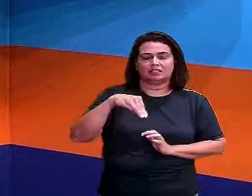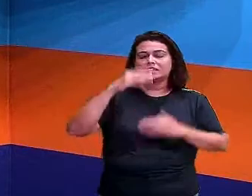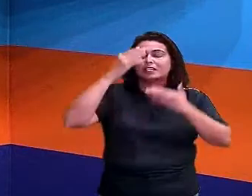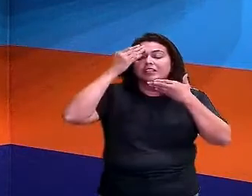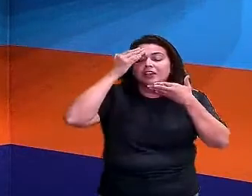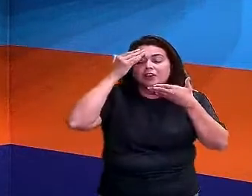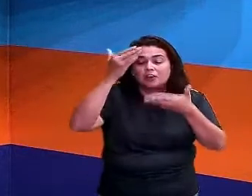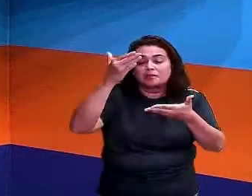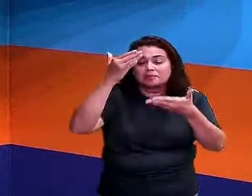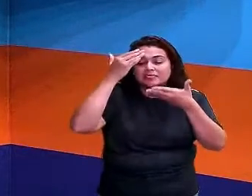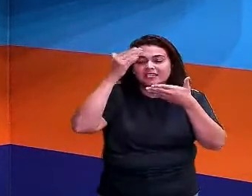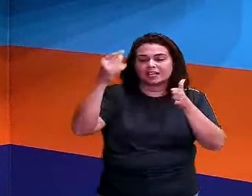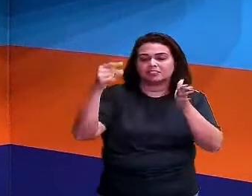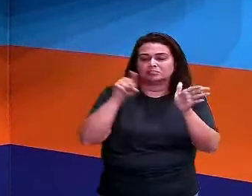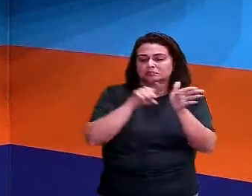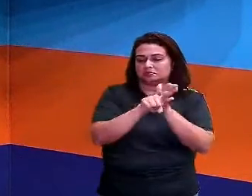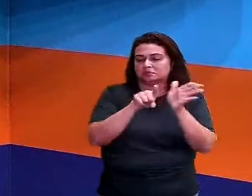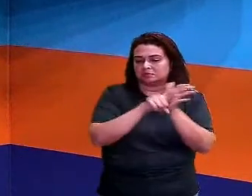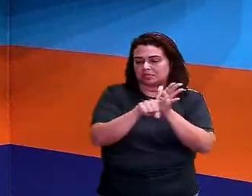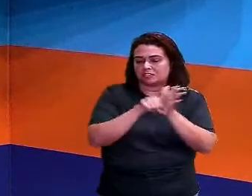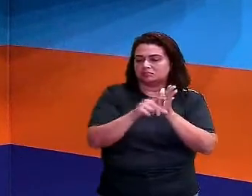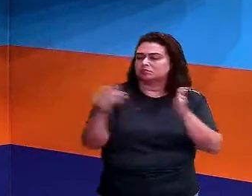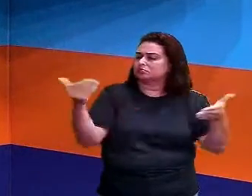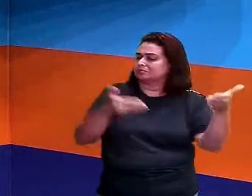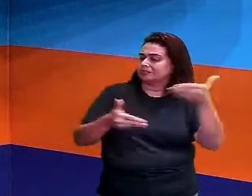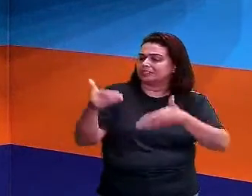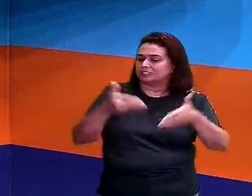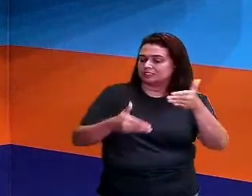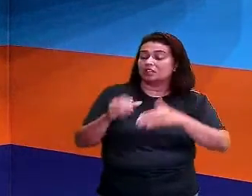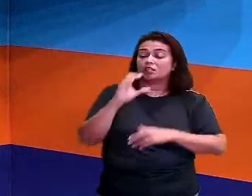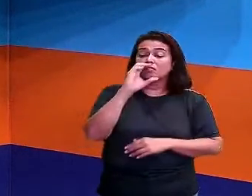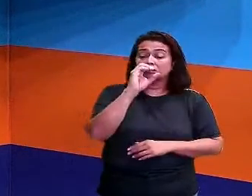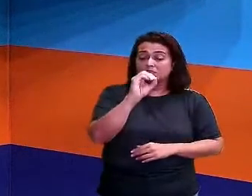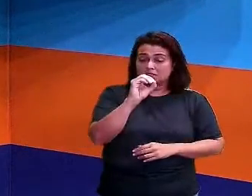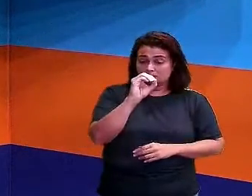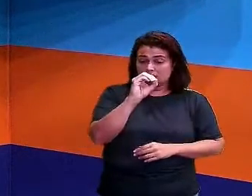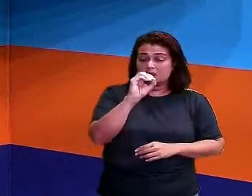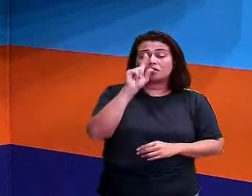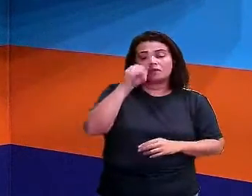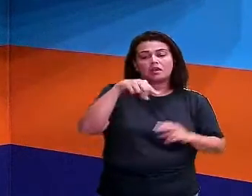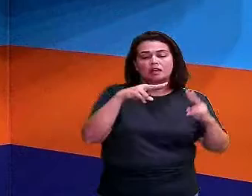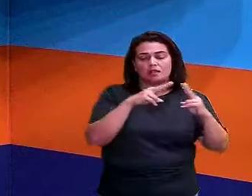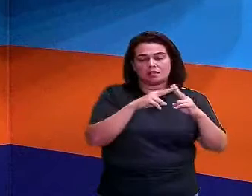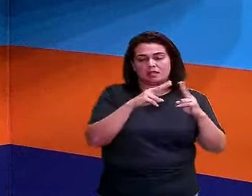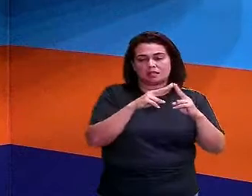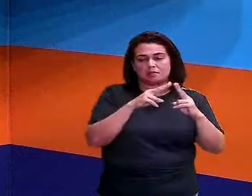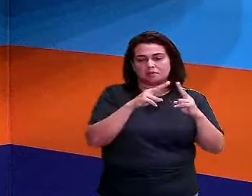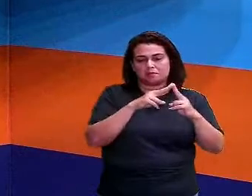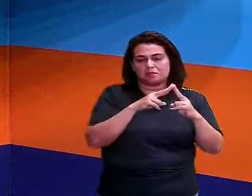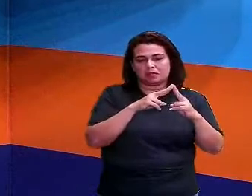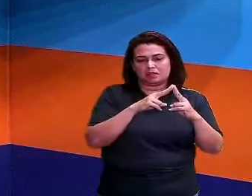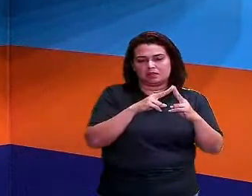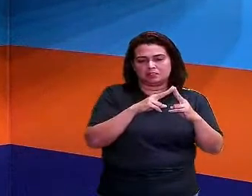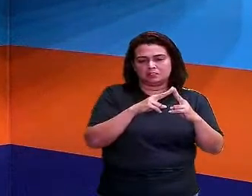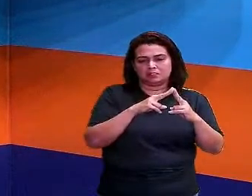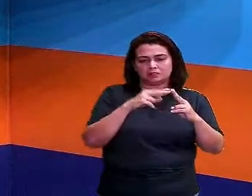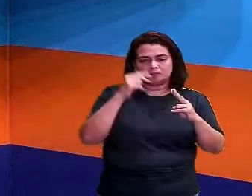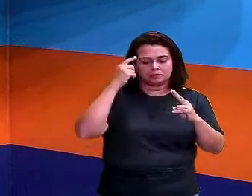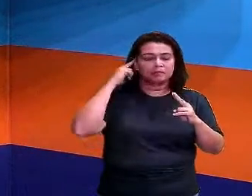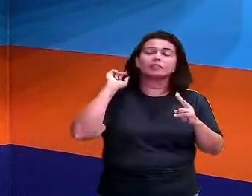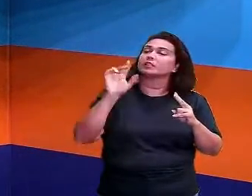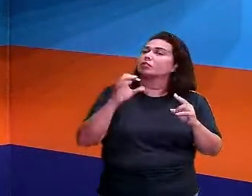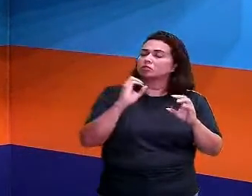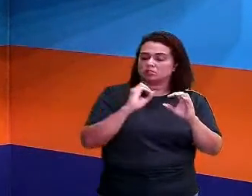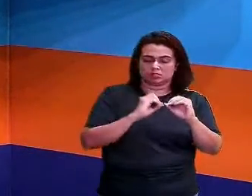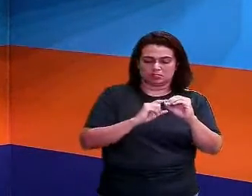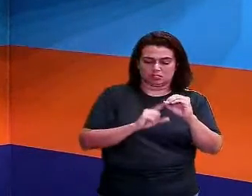Joaquim, pela sua pergunta e a sua participação. 0, ele é um número par, tá certo? E aí a gente segue a